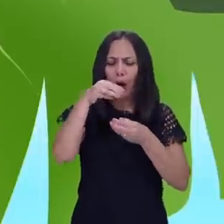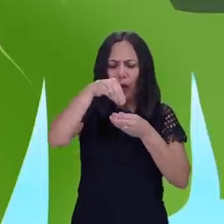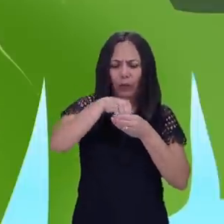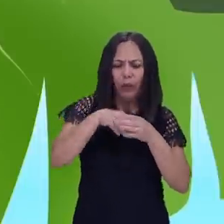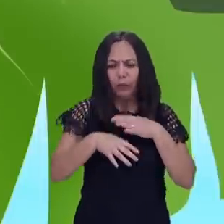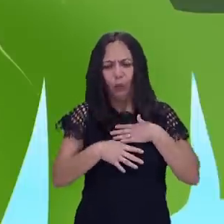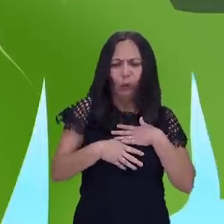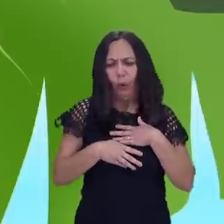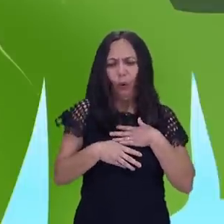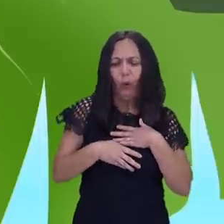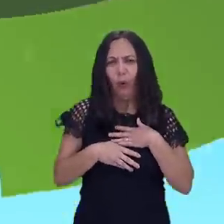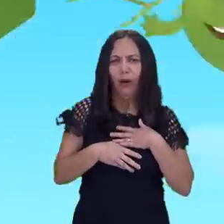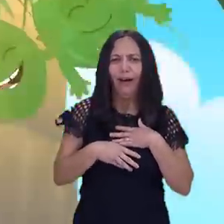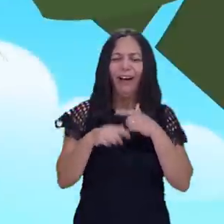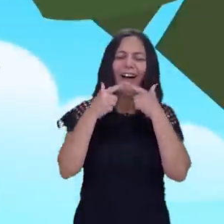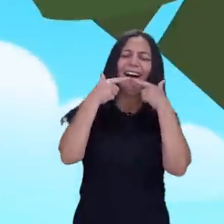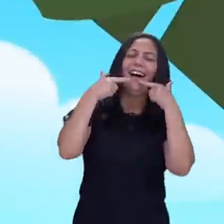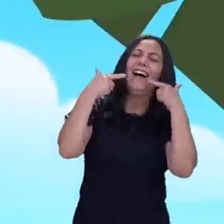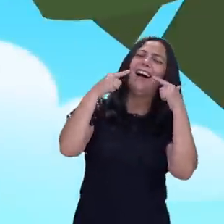dentro?